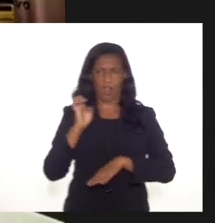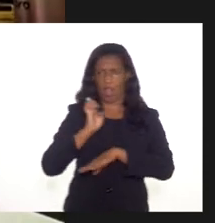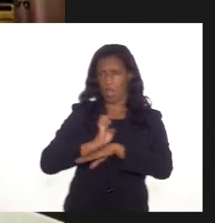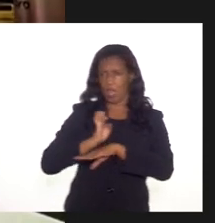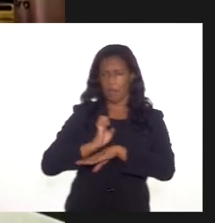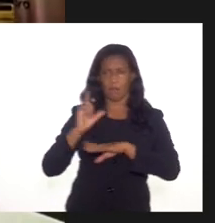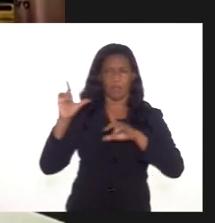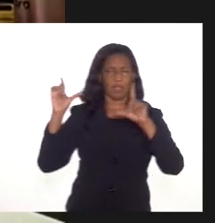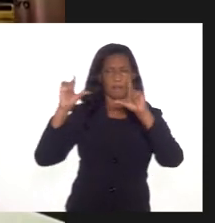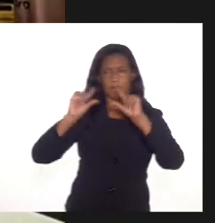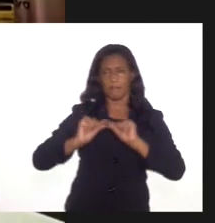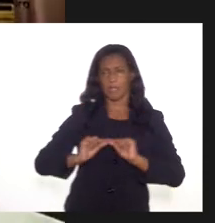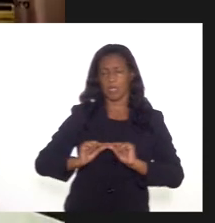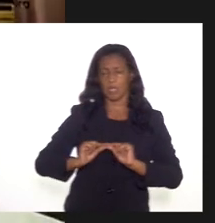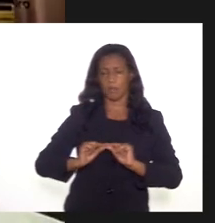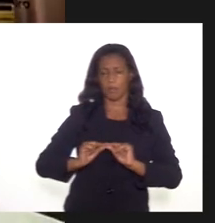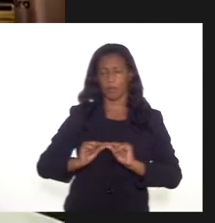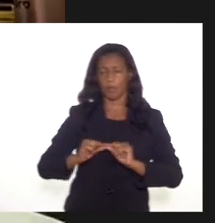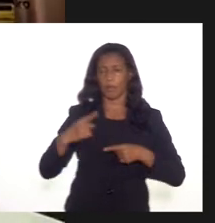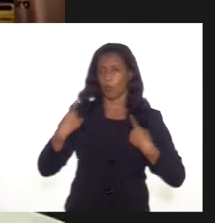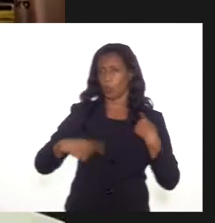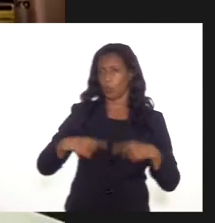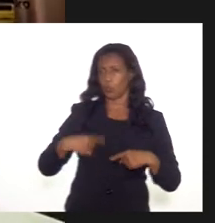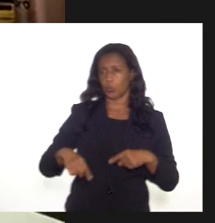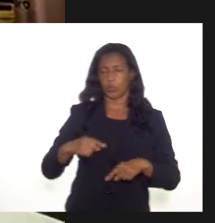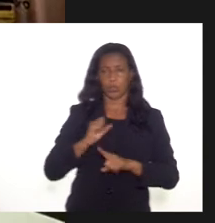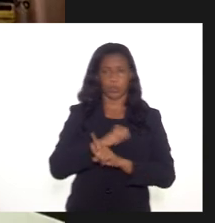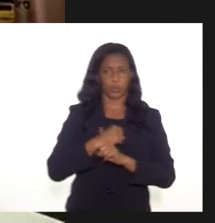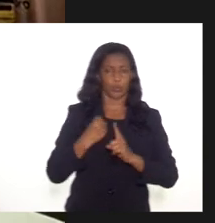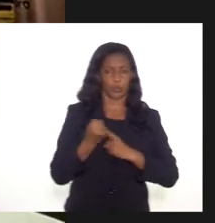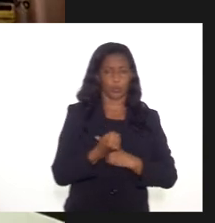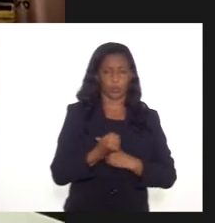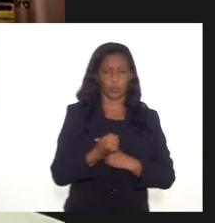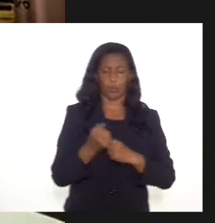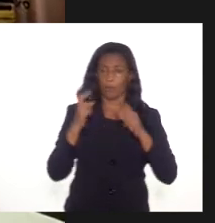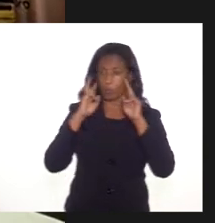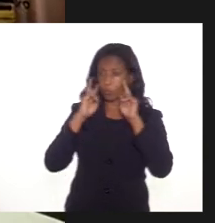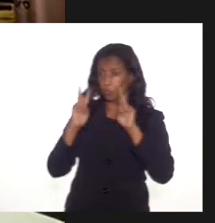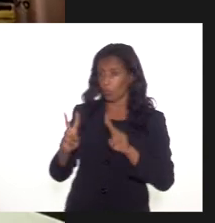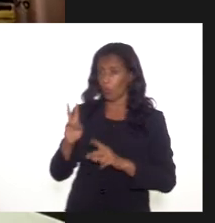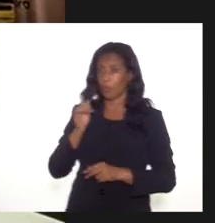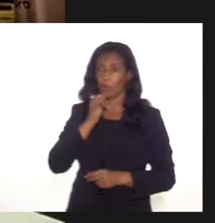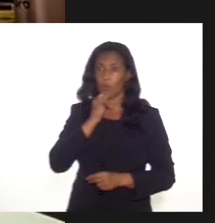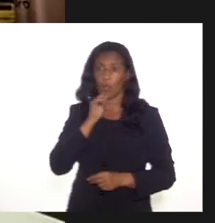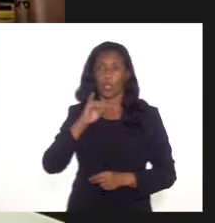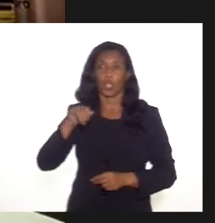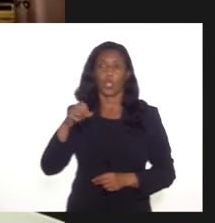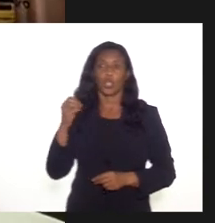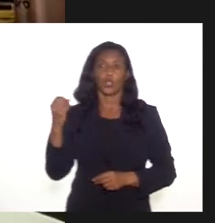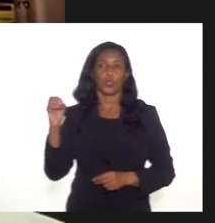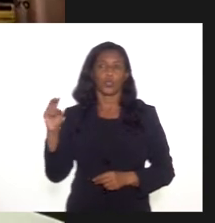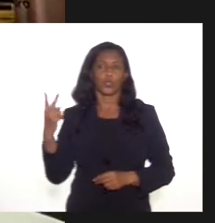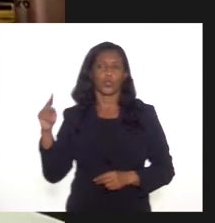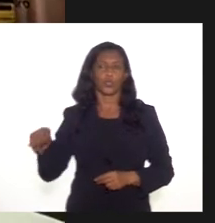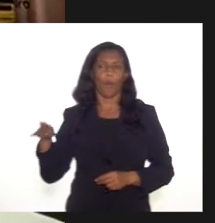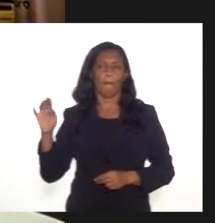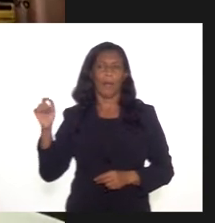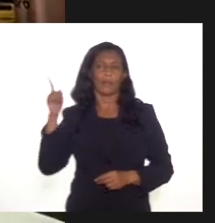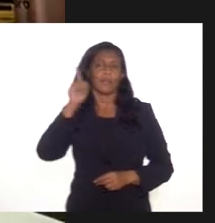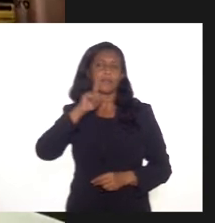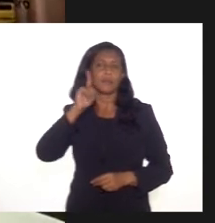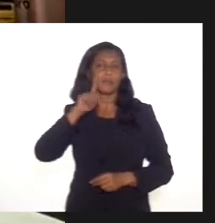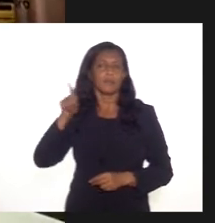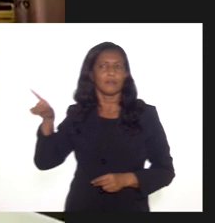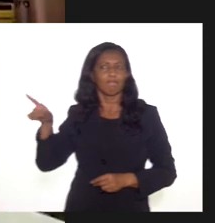mínimo para prover políticas sociais, mas não olham, por exemplo, o o Joe Biden está fazendo nos Estados Unidos,